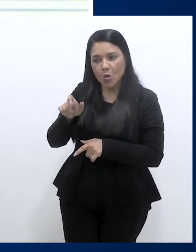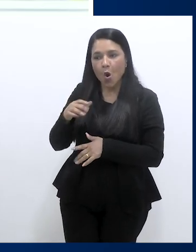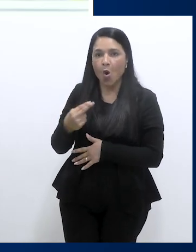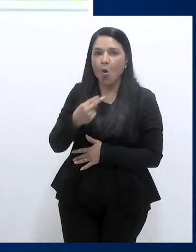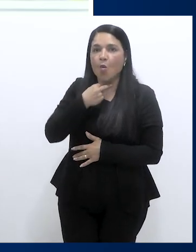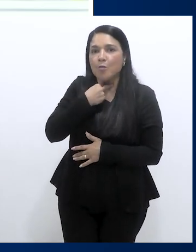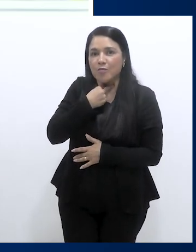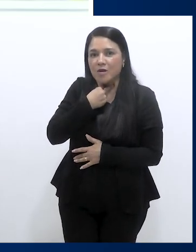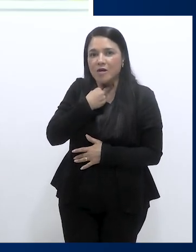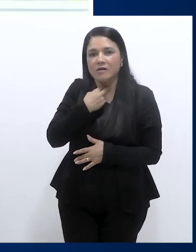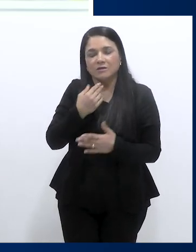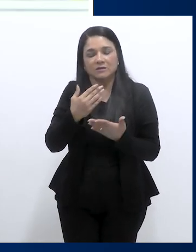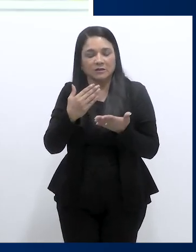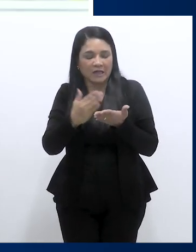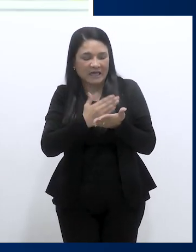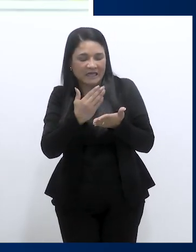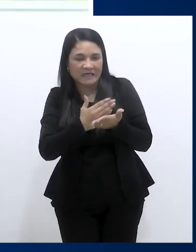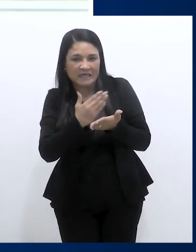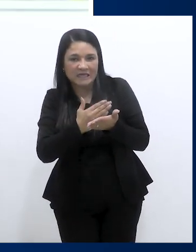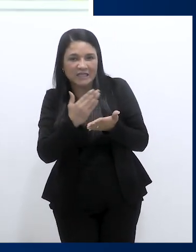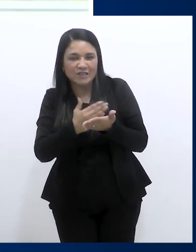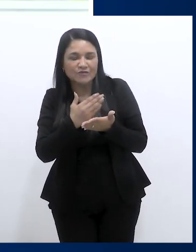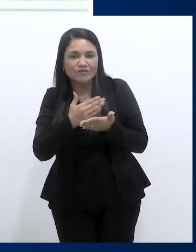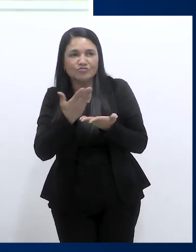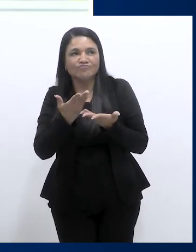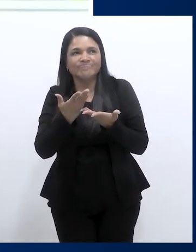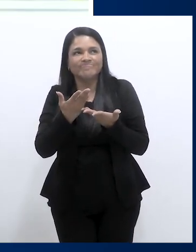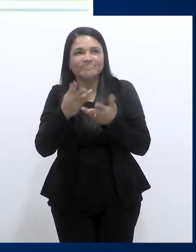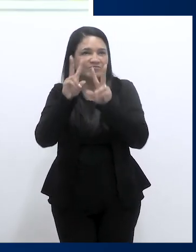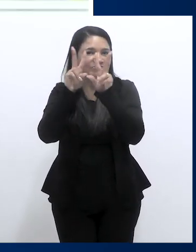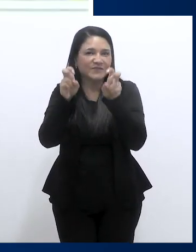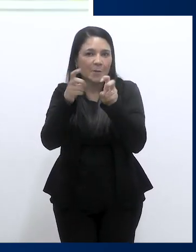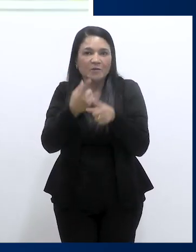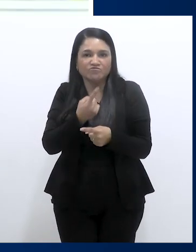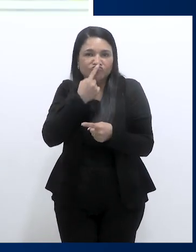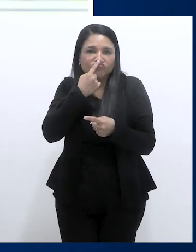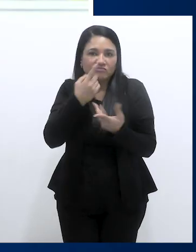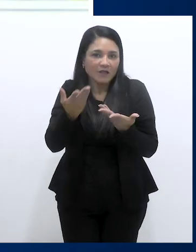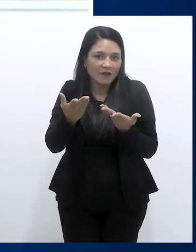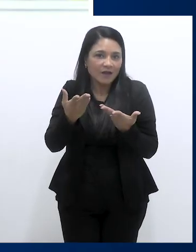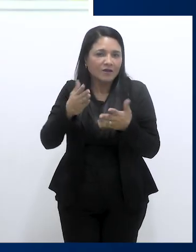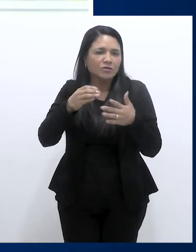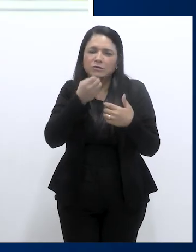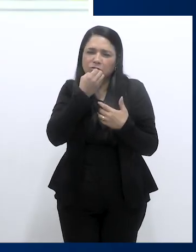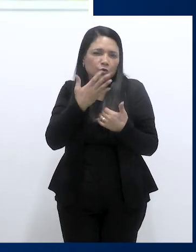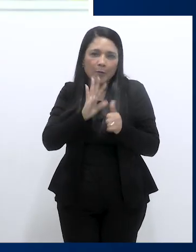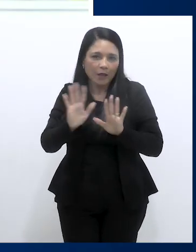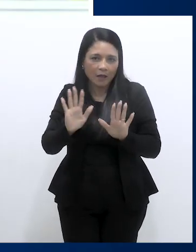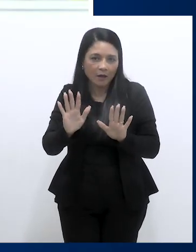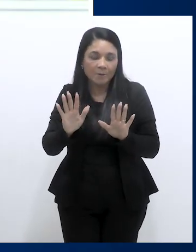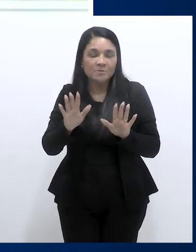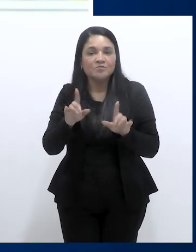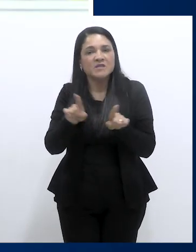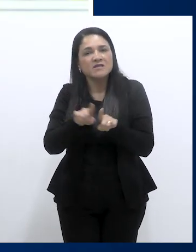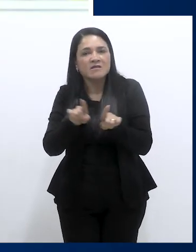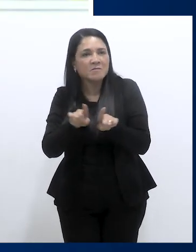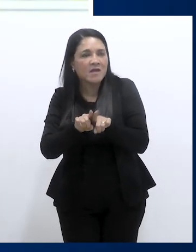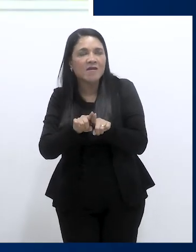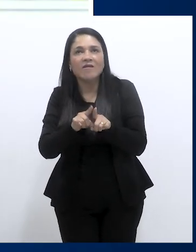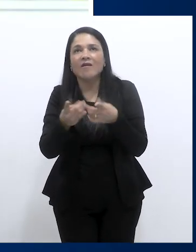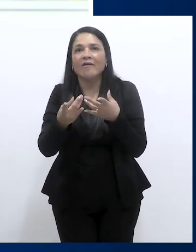muito ocupada, tal, ou se ela trouxe um livro muito íntimo, tudo bem. Mas se ela também está afim